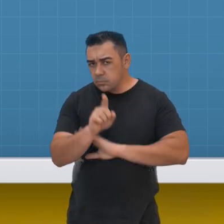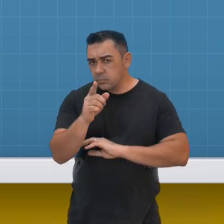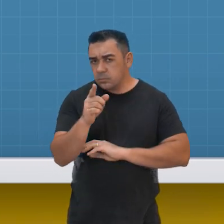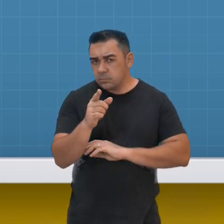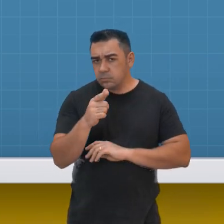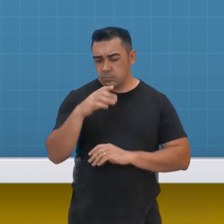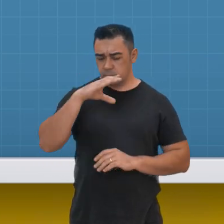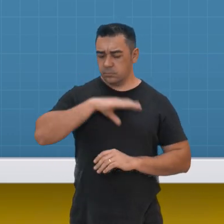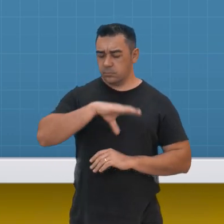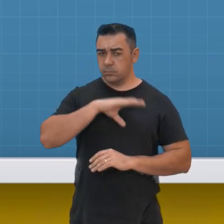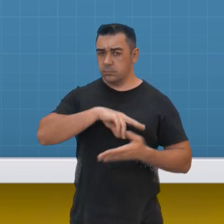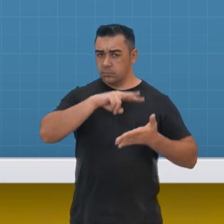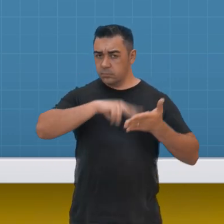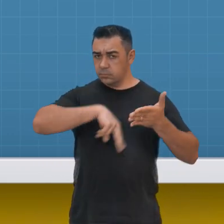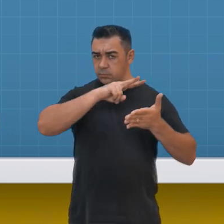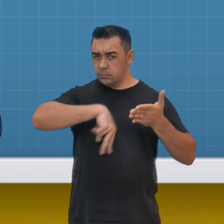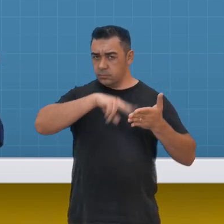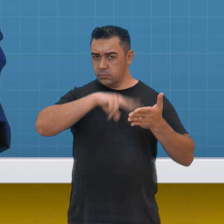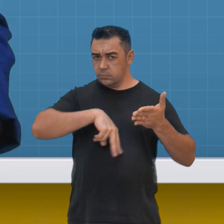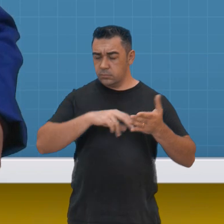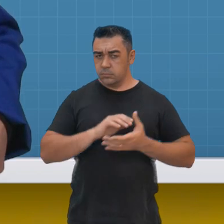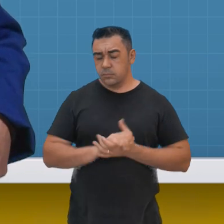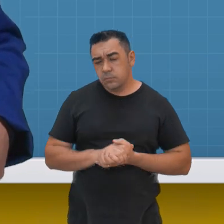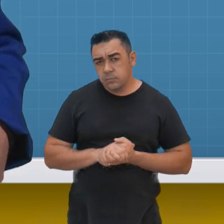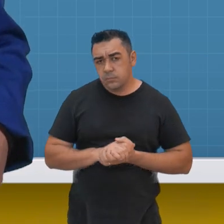por exemplo, leitura.